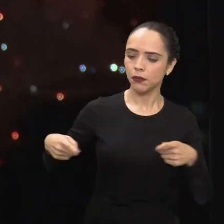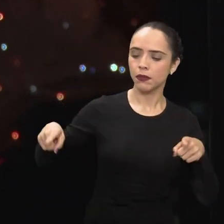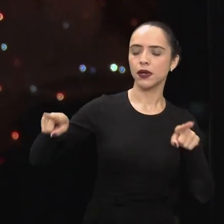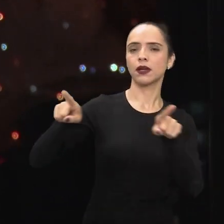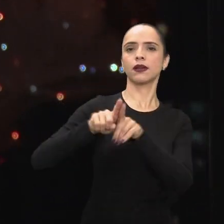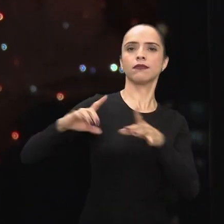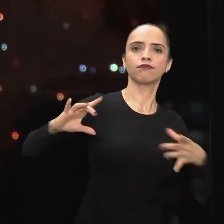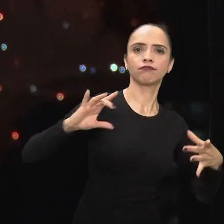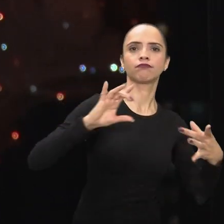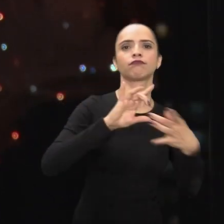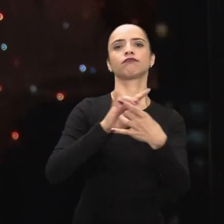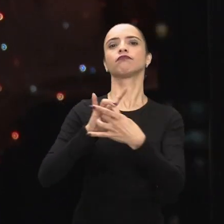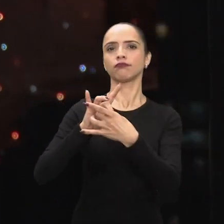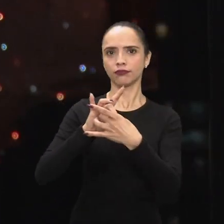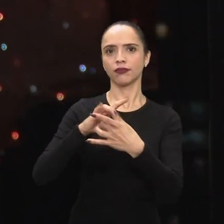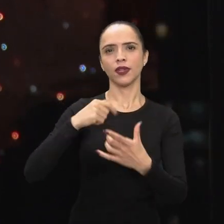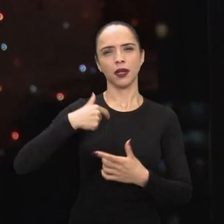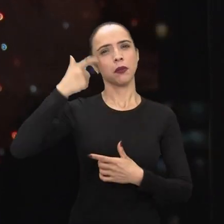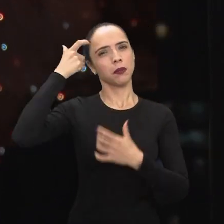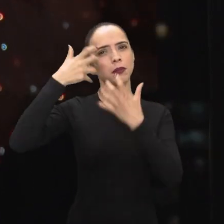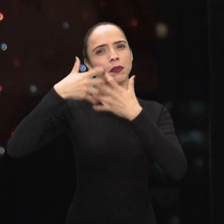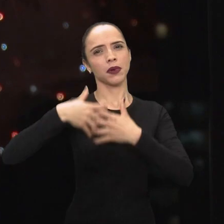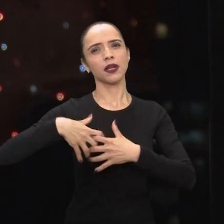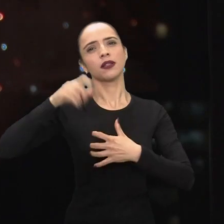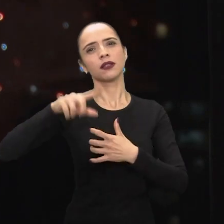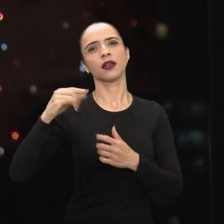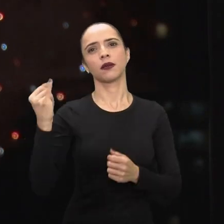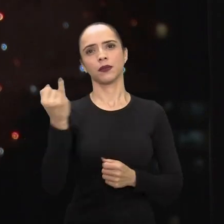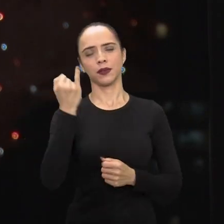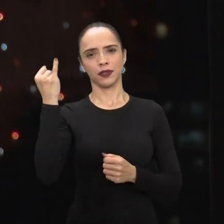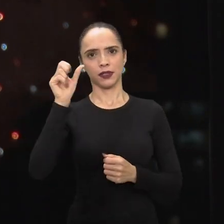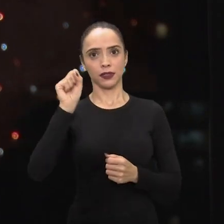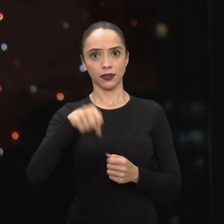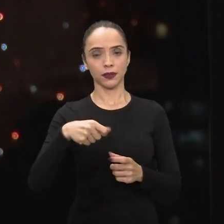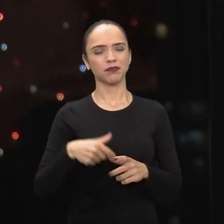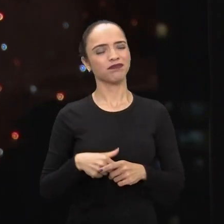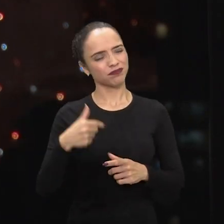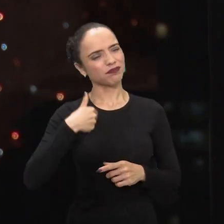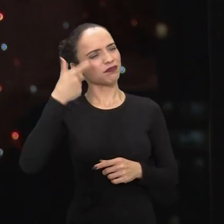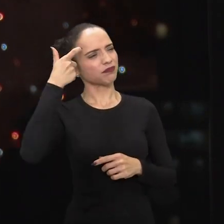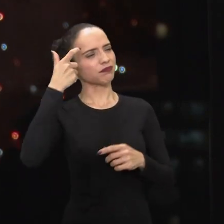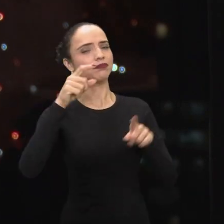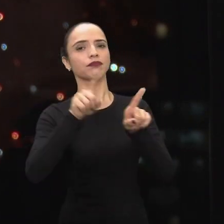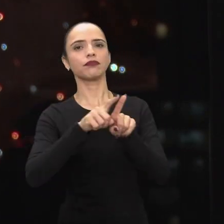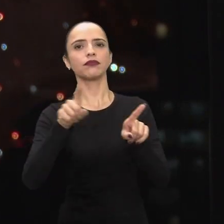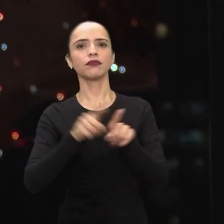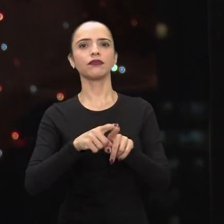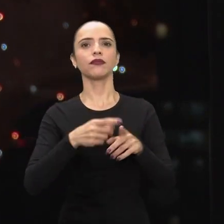parcerias Então acho que seria muito importante por aí eu acho a situação do presídio